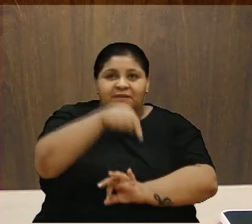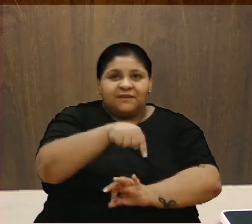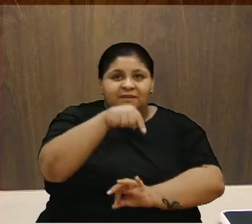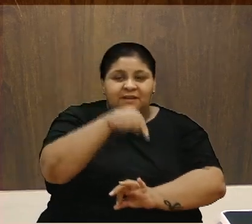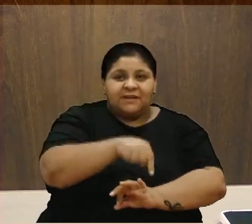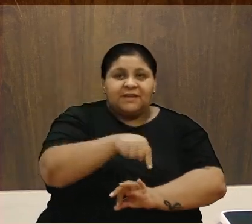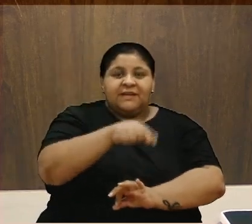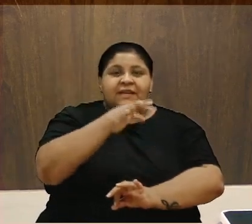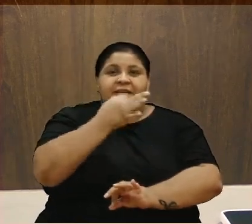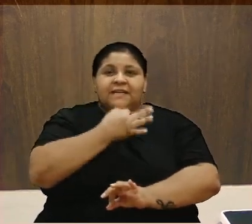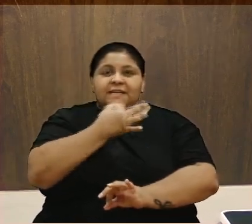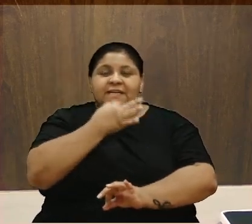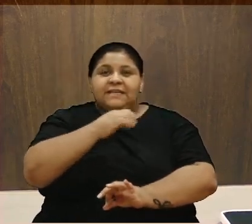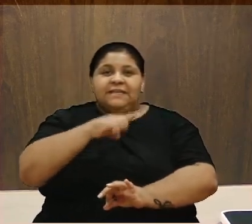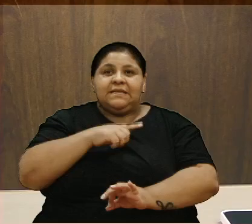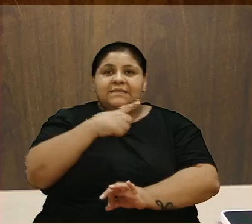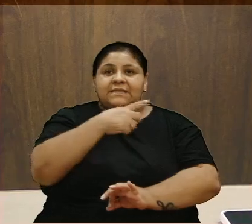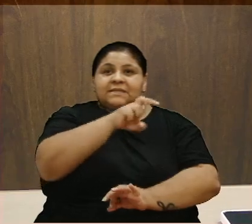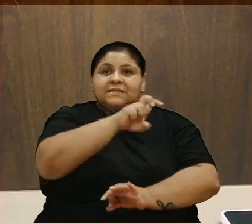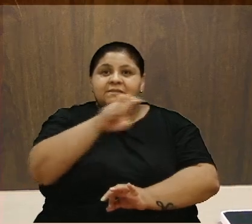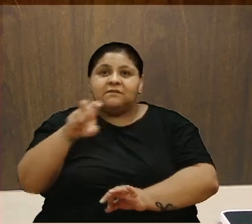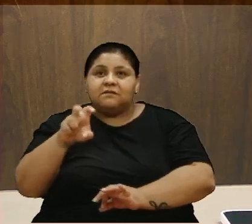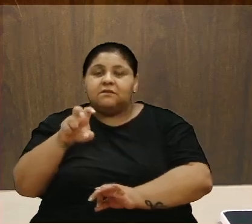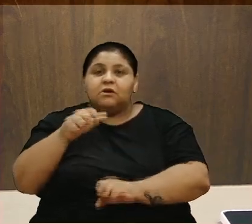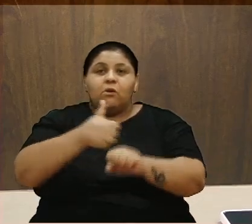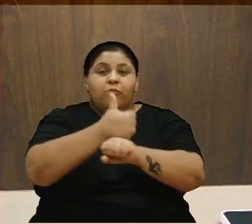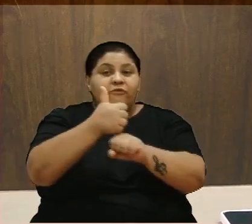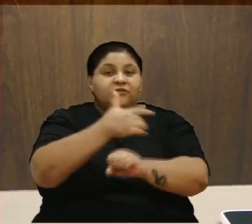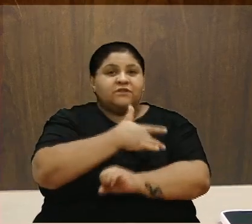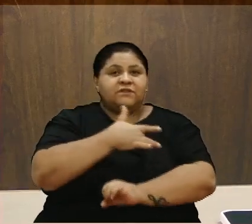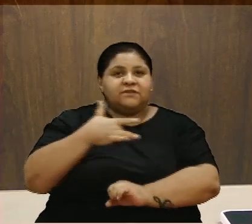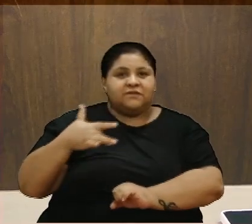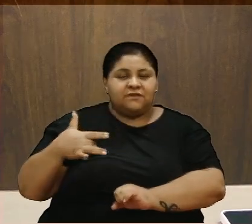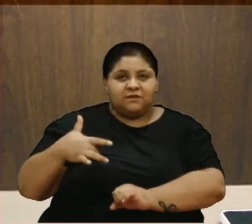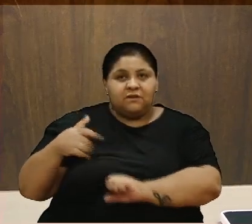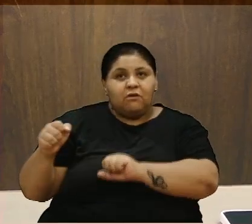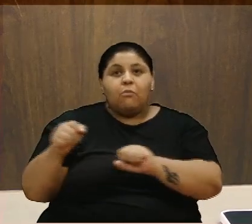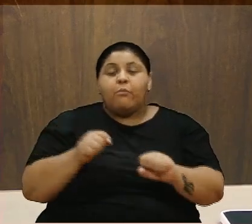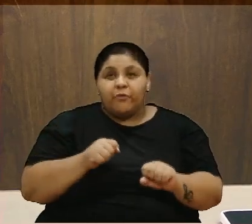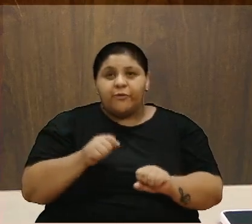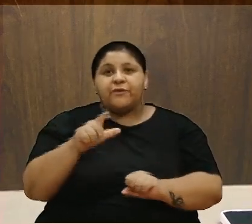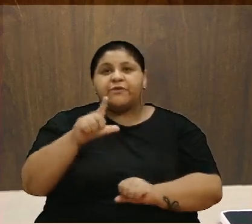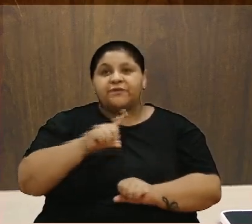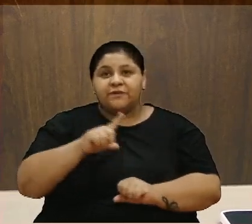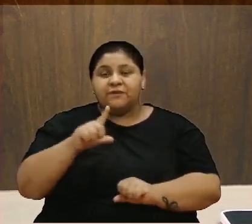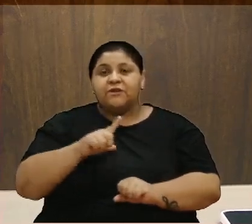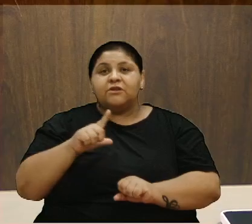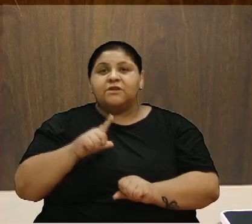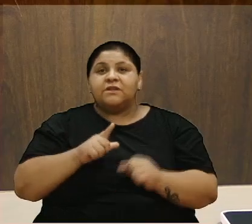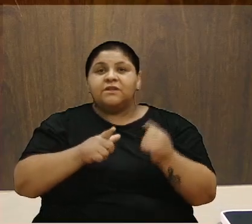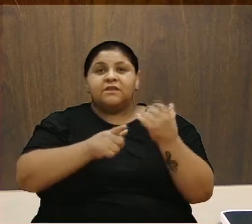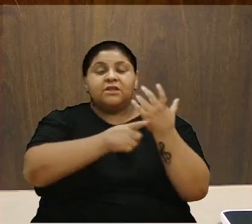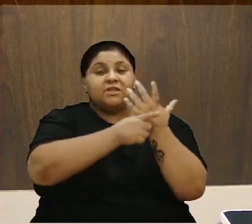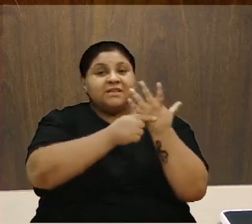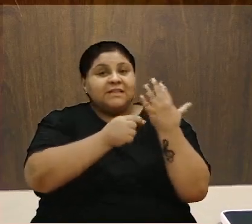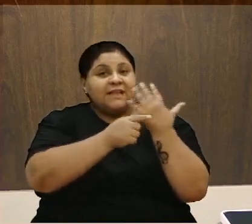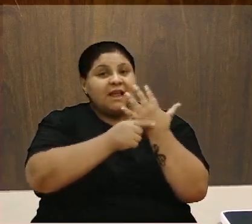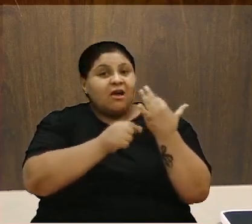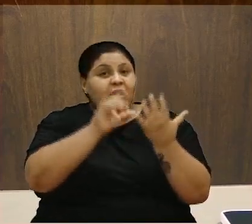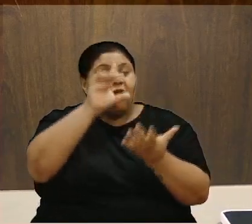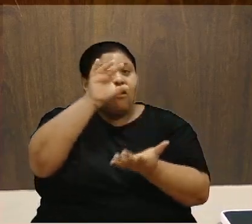agentes comunitários de saúde. O que nos espanta é que poderíamos ter habilitados em Caxias do